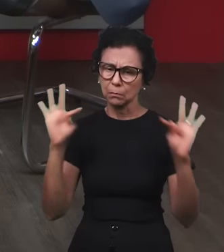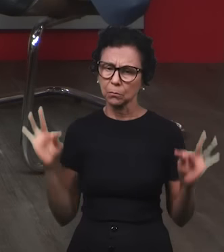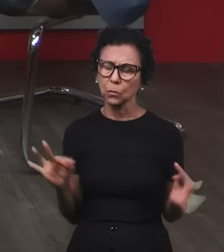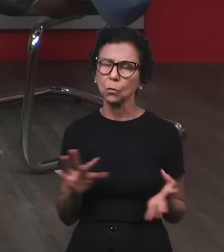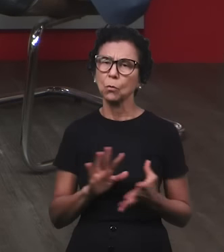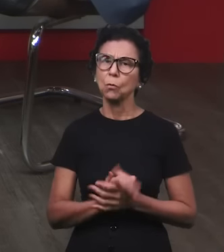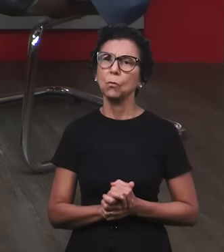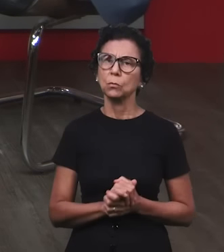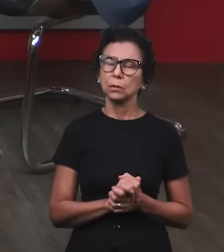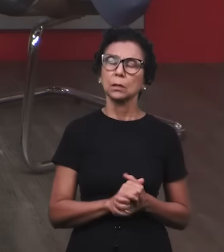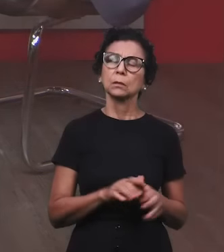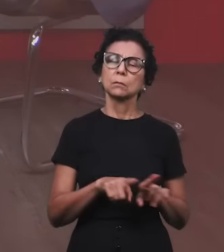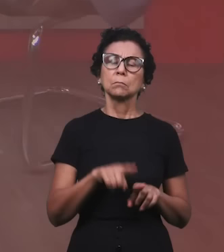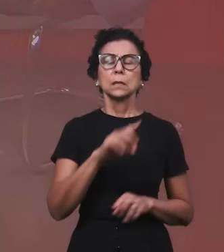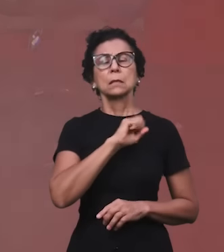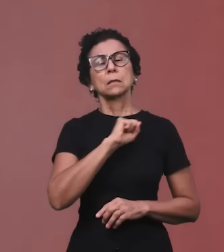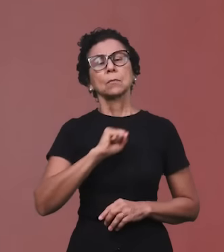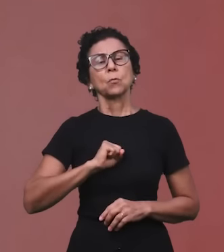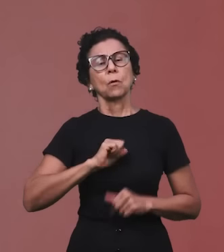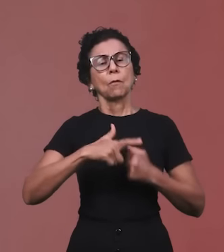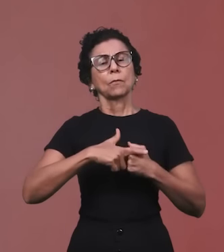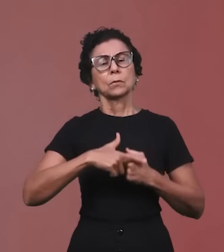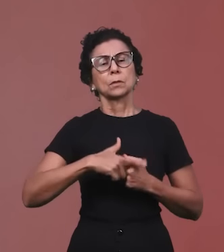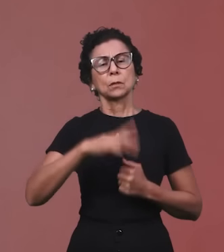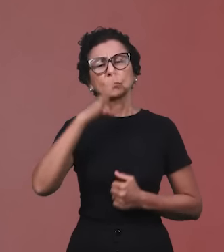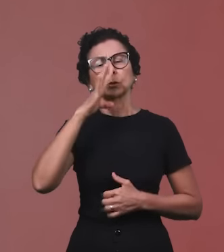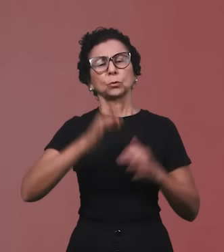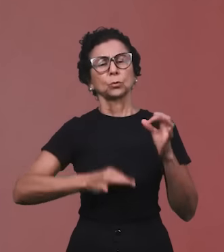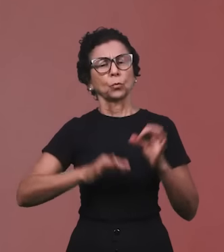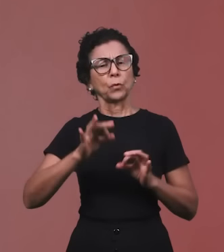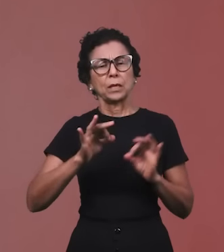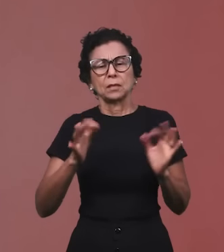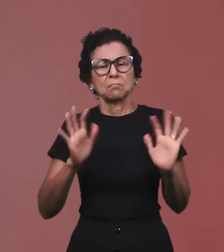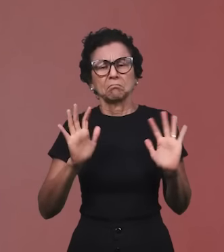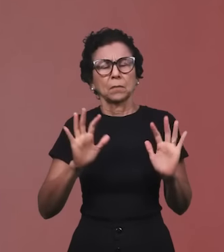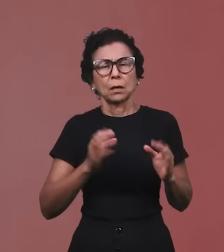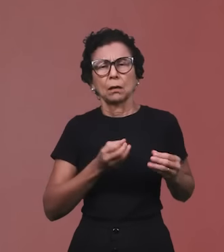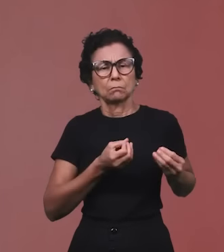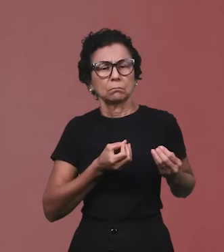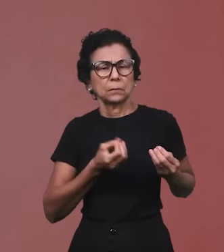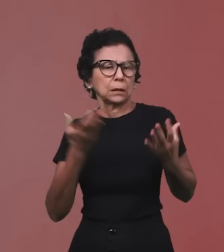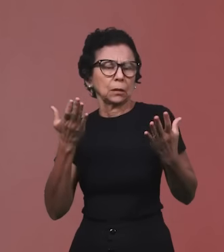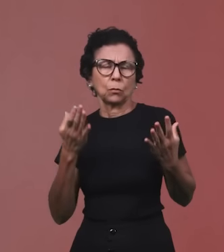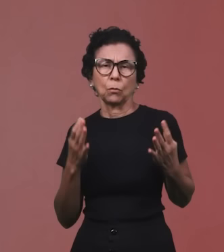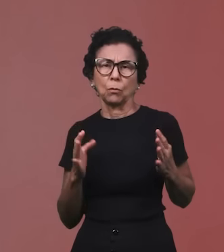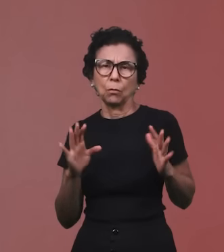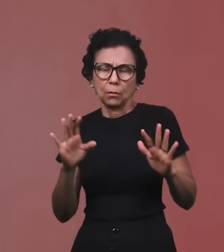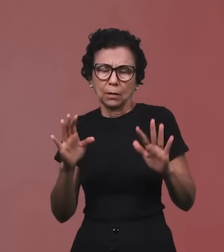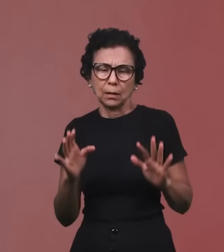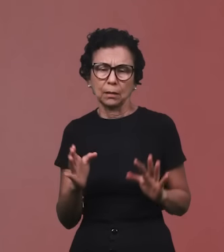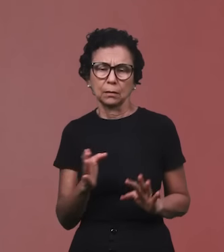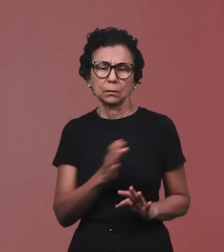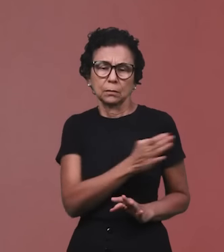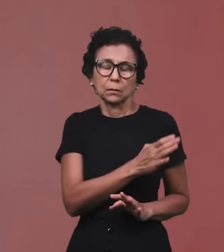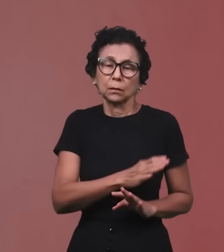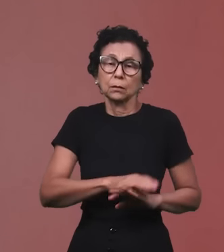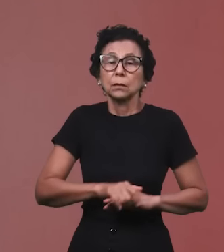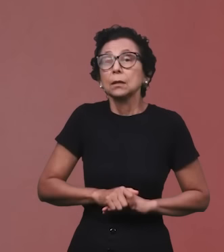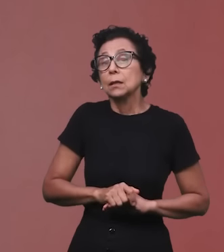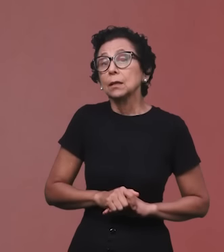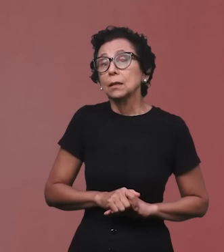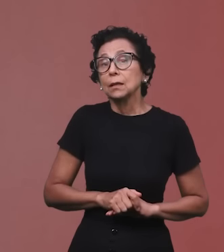alguém tem alguma coisa contra mim, pode falar. Quer dizer, um homem íntegro. Então, naquele momento ali, com toda alegria, com todo entusiasmo, com toda boa vontade, quem